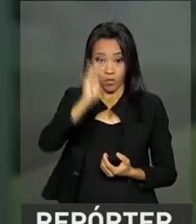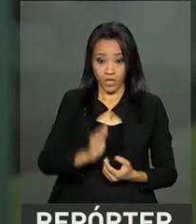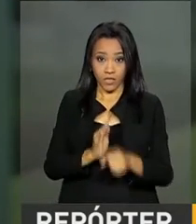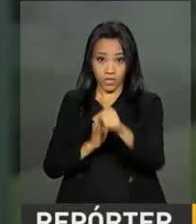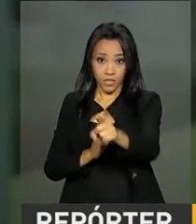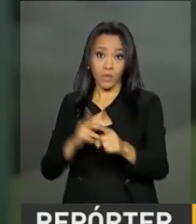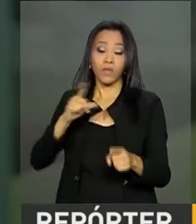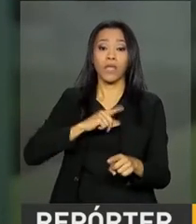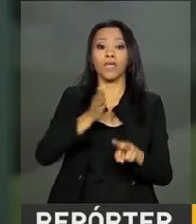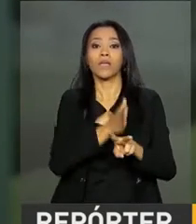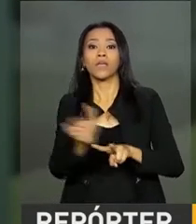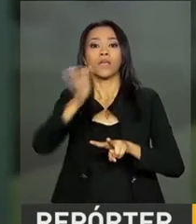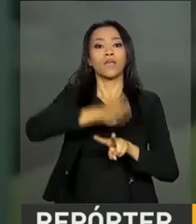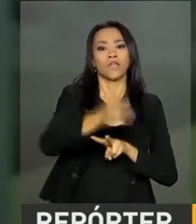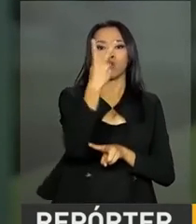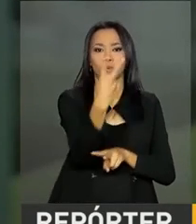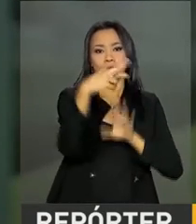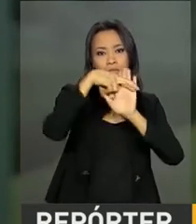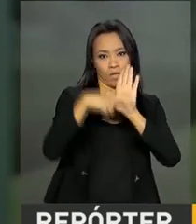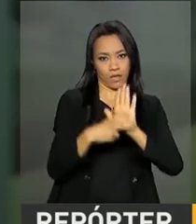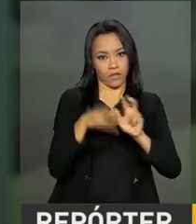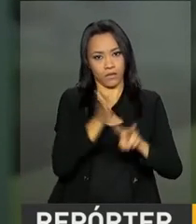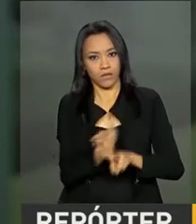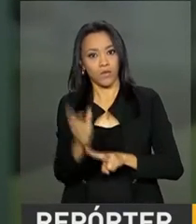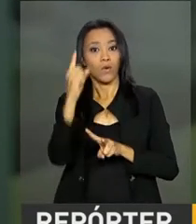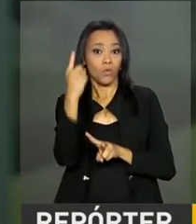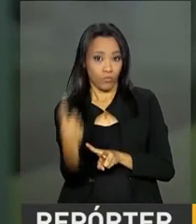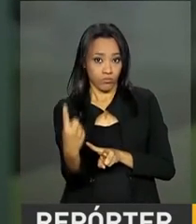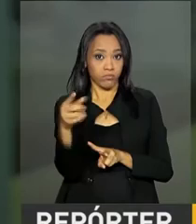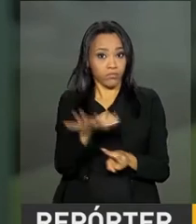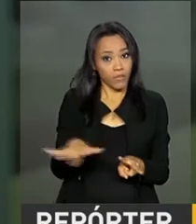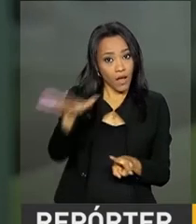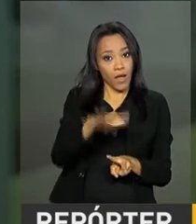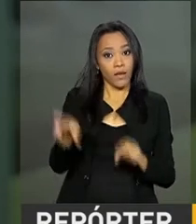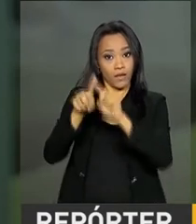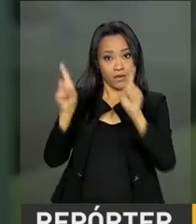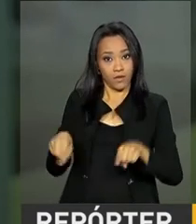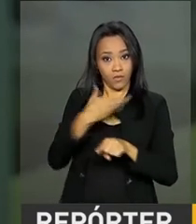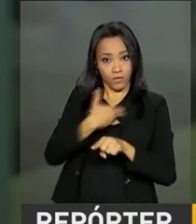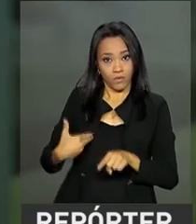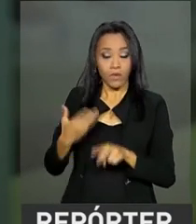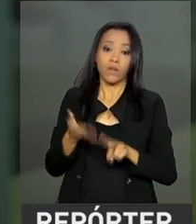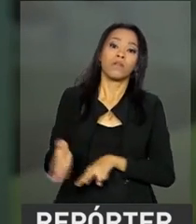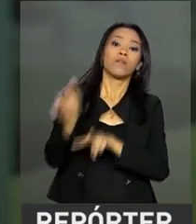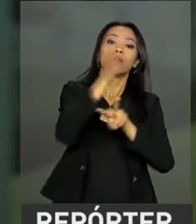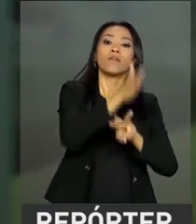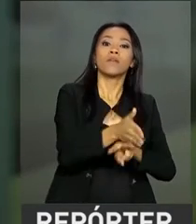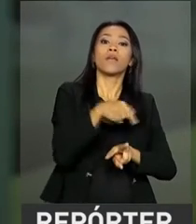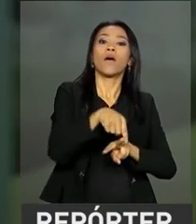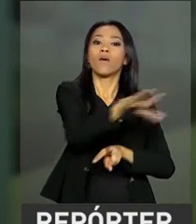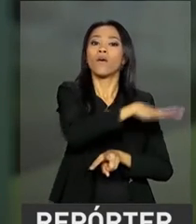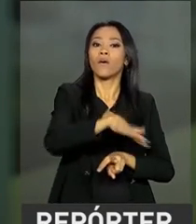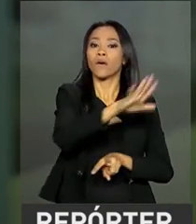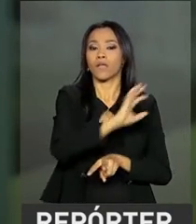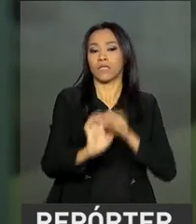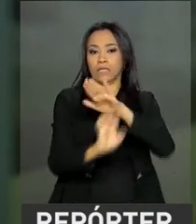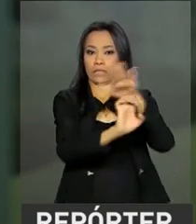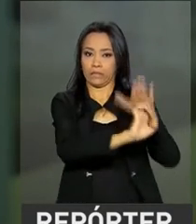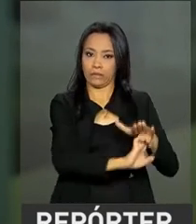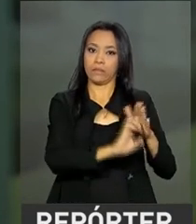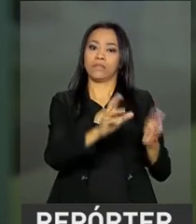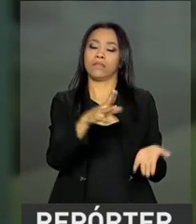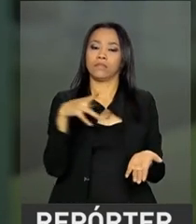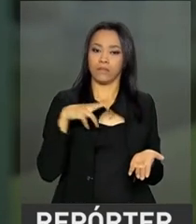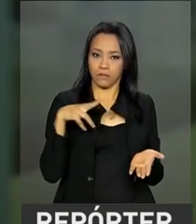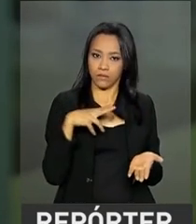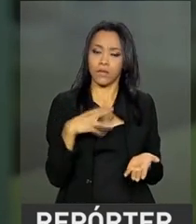gerais, existem dois regimes de previdência, um para os servidores públicos e outro para os trabalhadores da iniciativa privada.